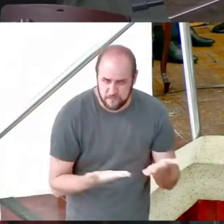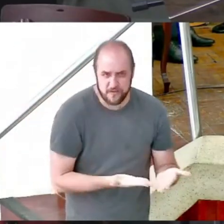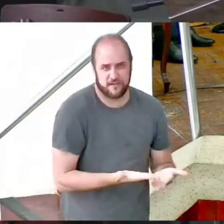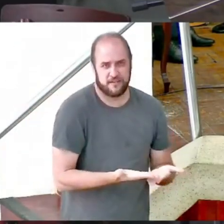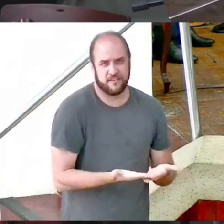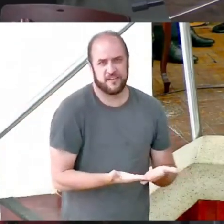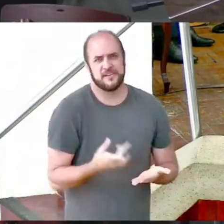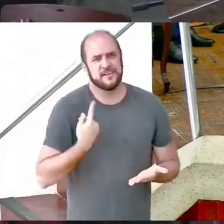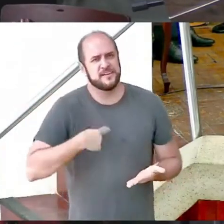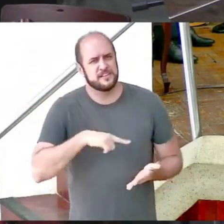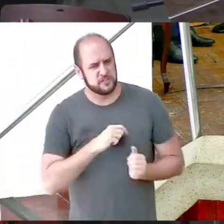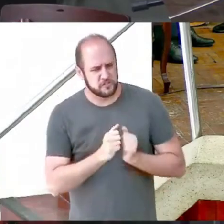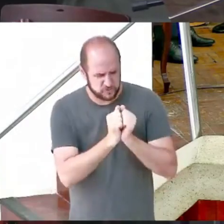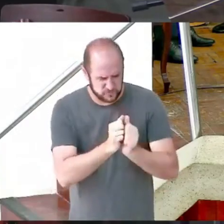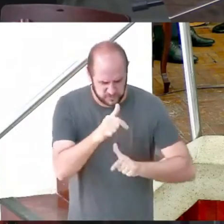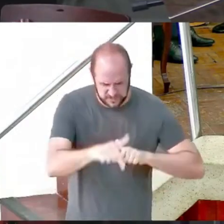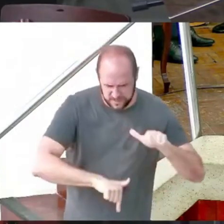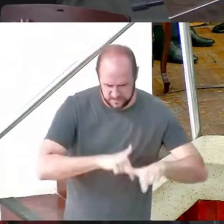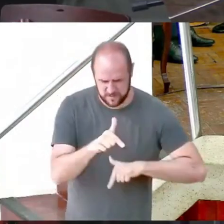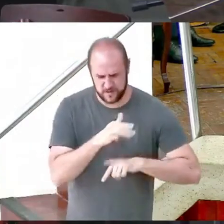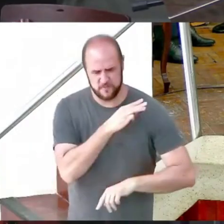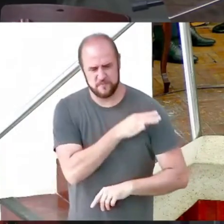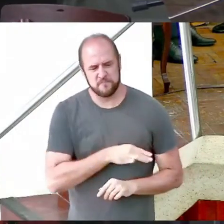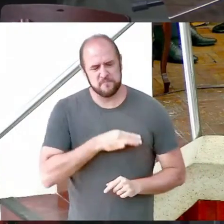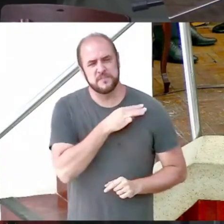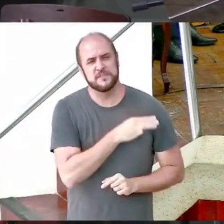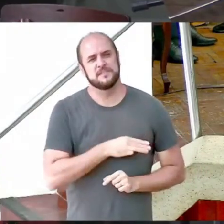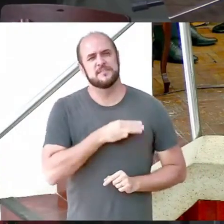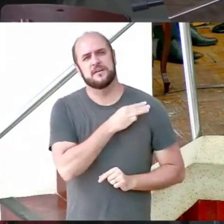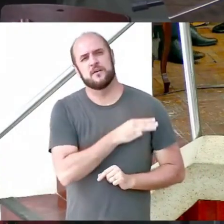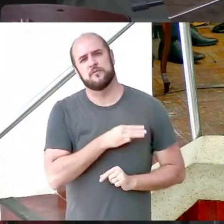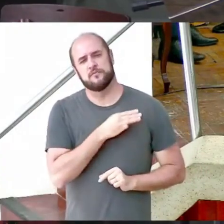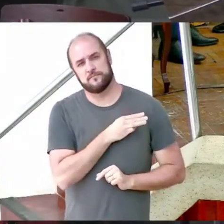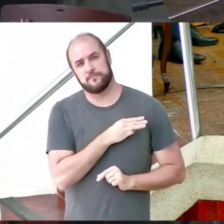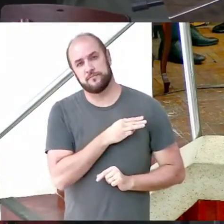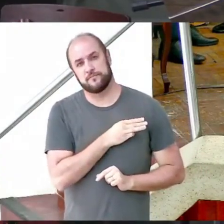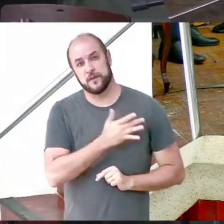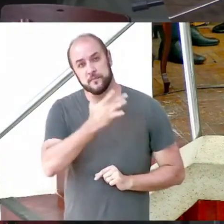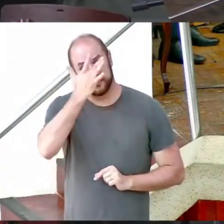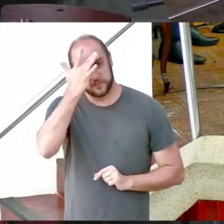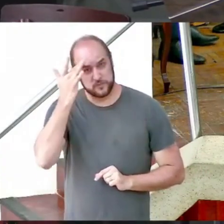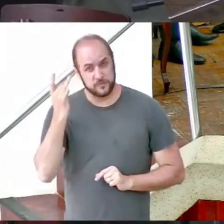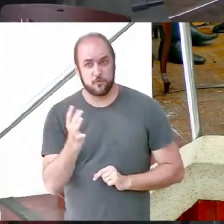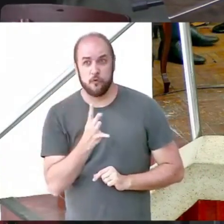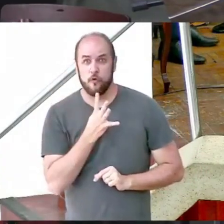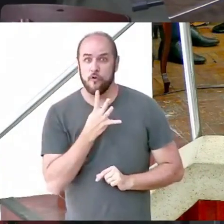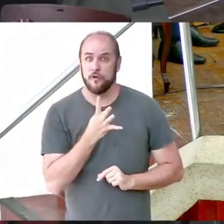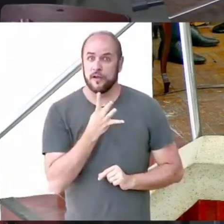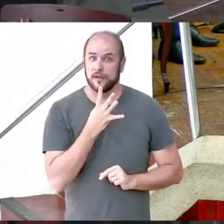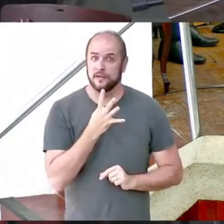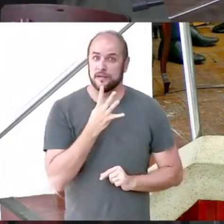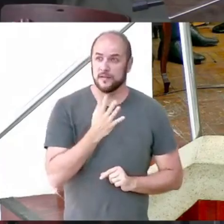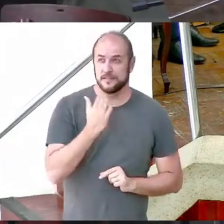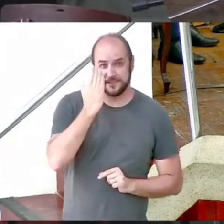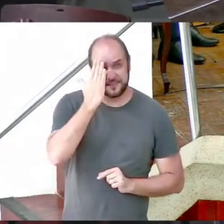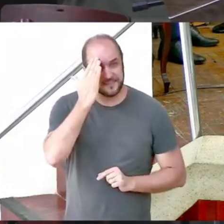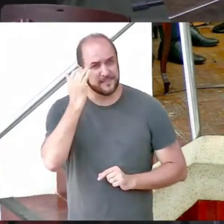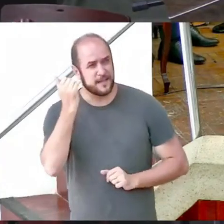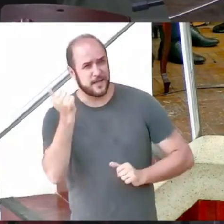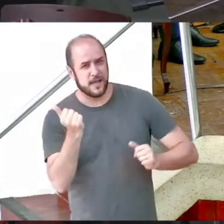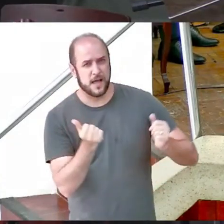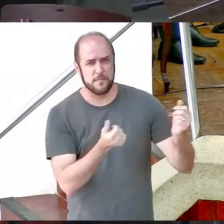engajamos com a obra missionária, pessoas vão vindo ao conhecimento dessa mensagem. Vindo ao conhecimento